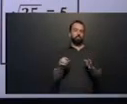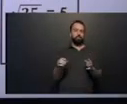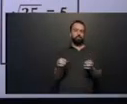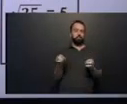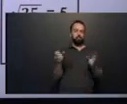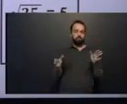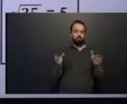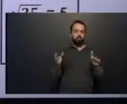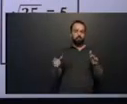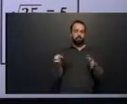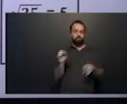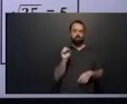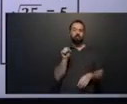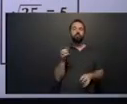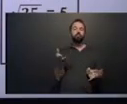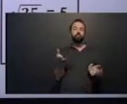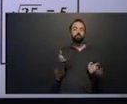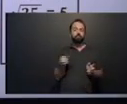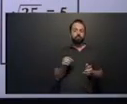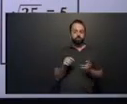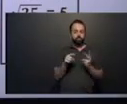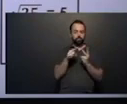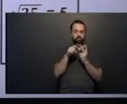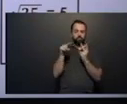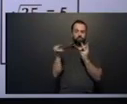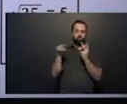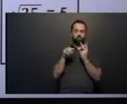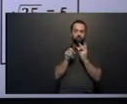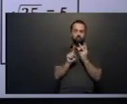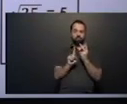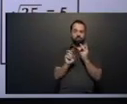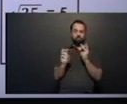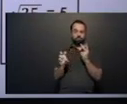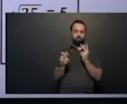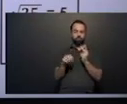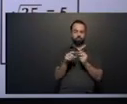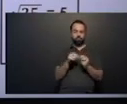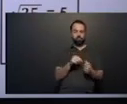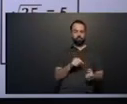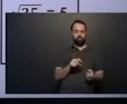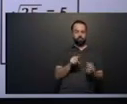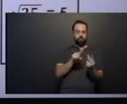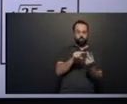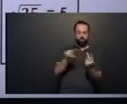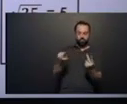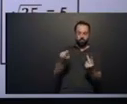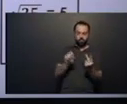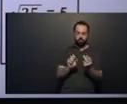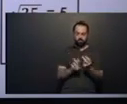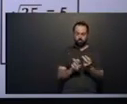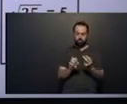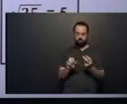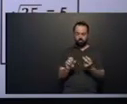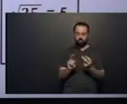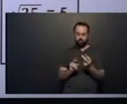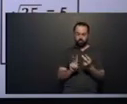irracionais abaixo? A raiz quadrada de 15, raiz quadrada de 20 e a raiz quadrada de 30.